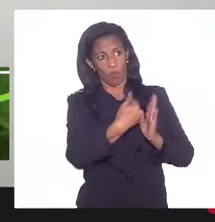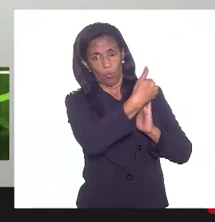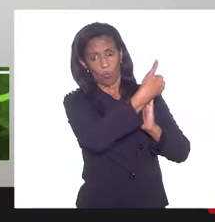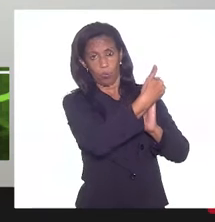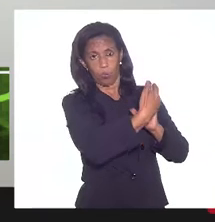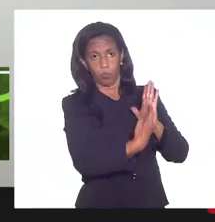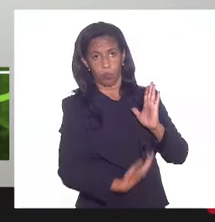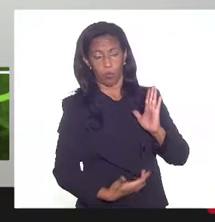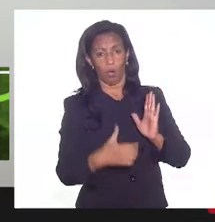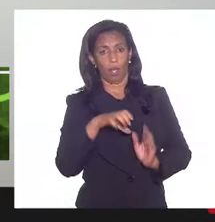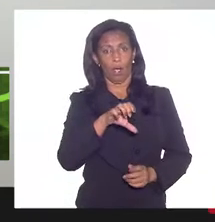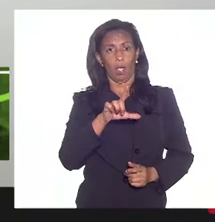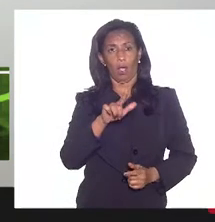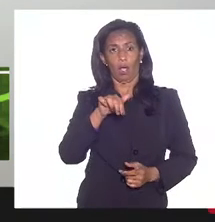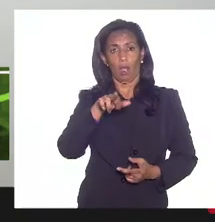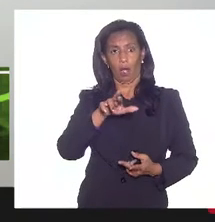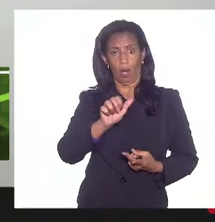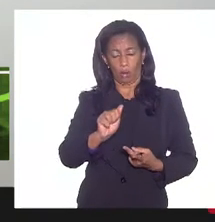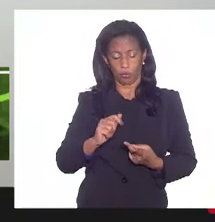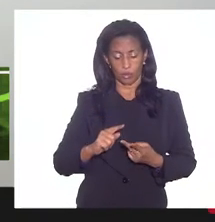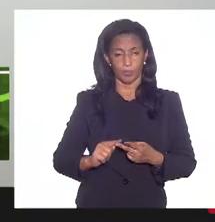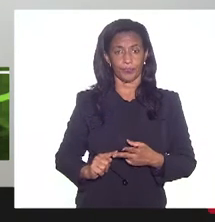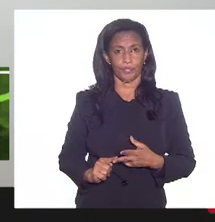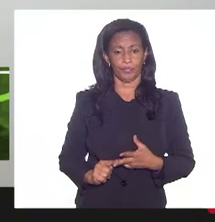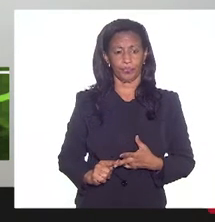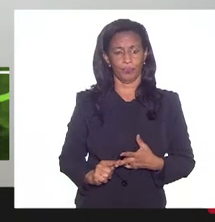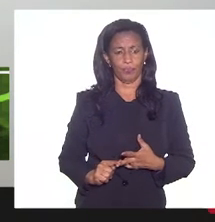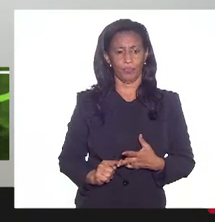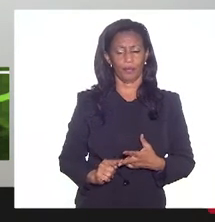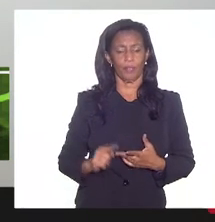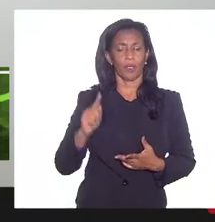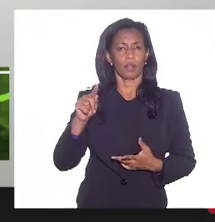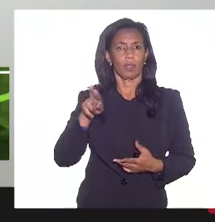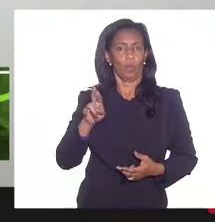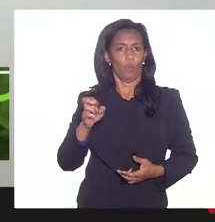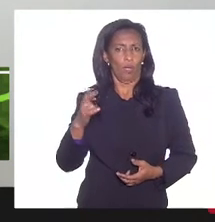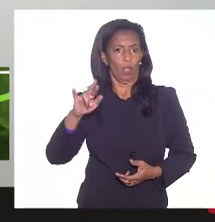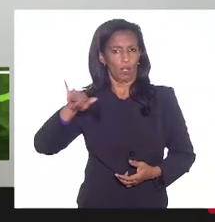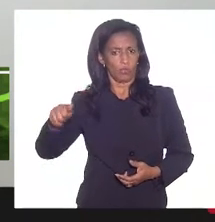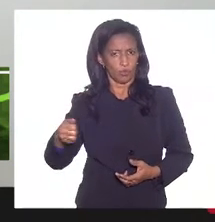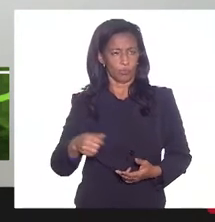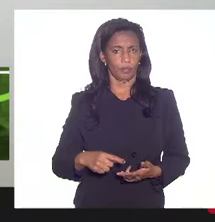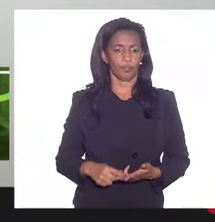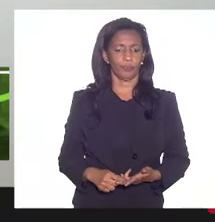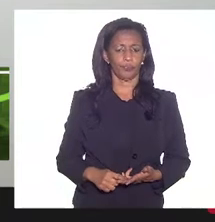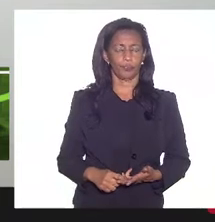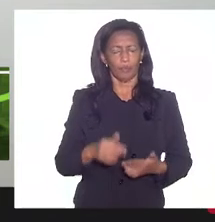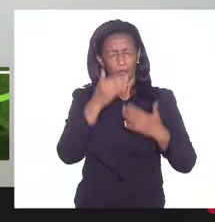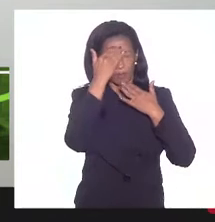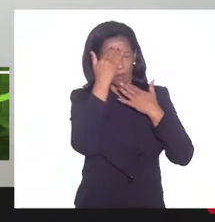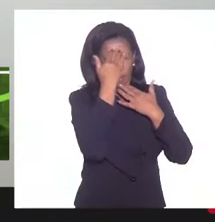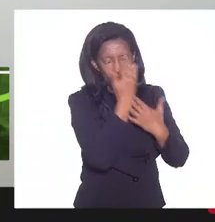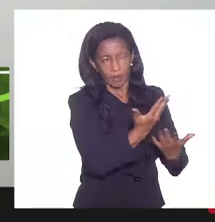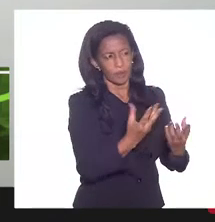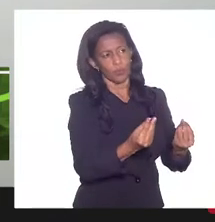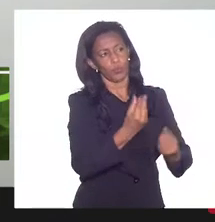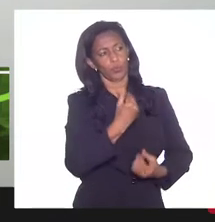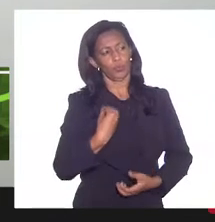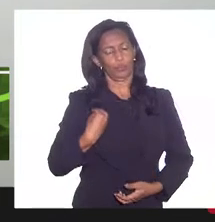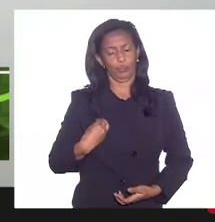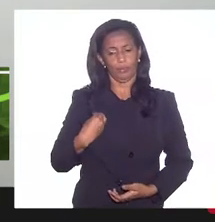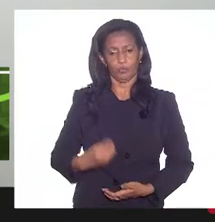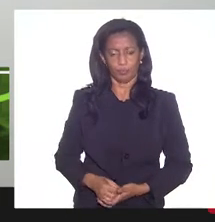professora Cláudia Gonçalves, pro-reitora de extensão da UERJ, que eu cito e agradeço demais também a presença,